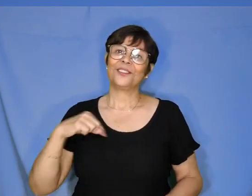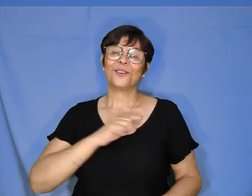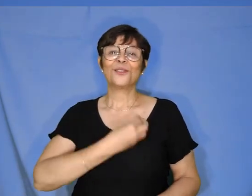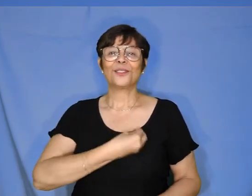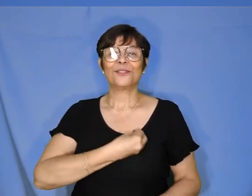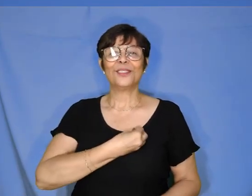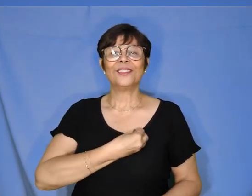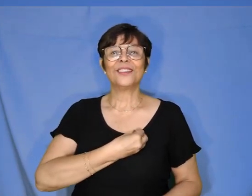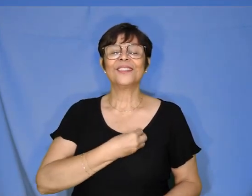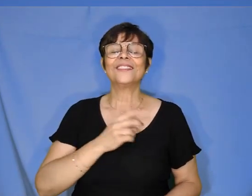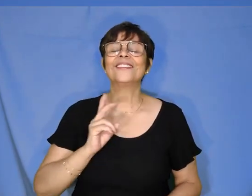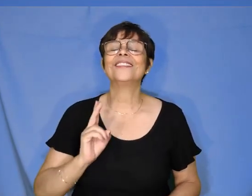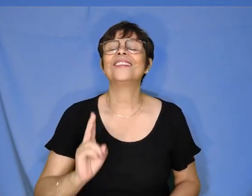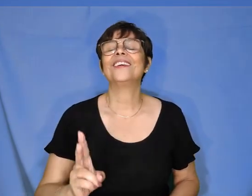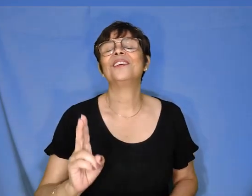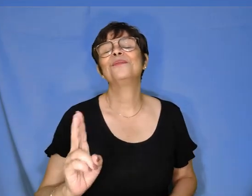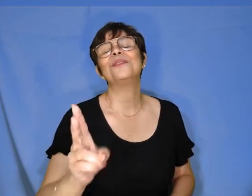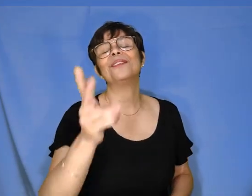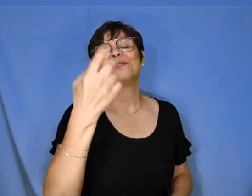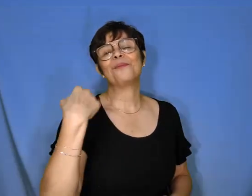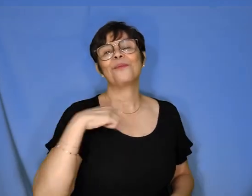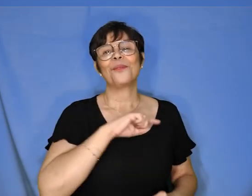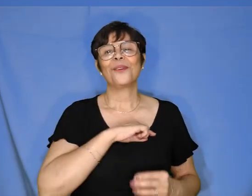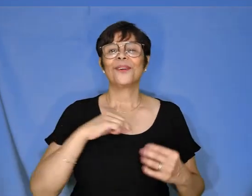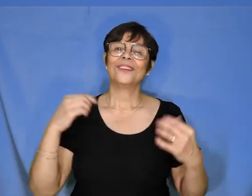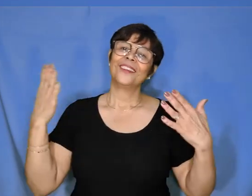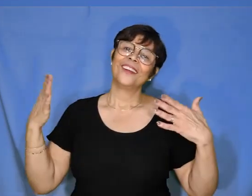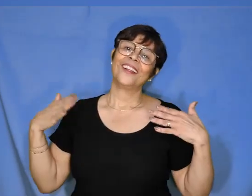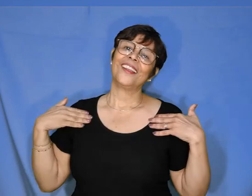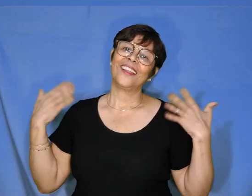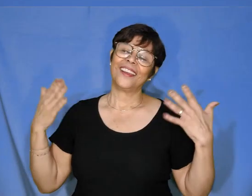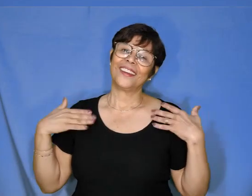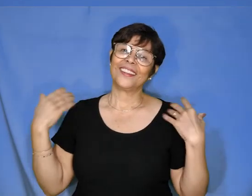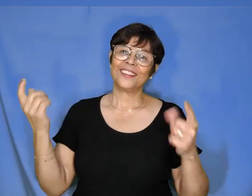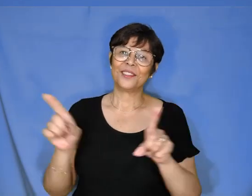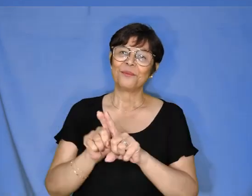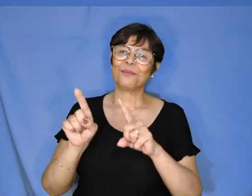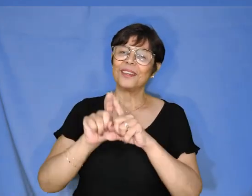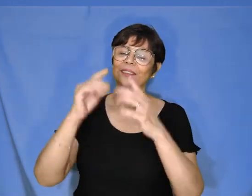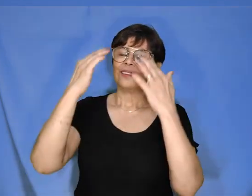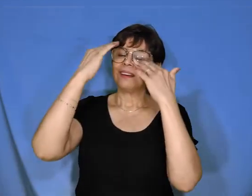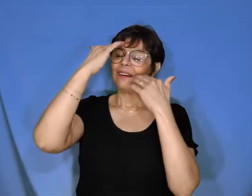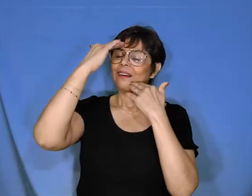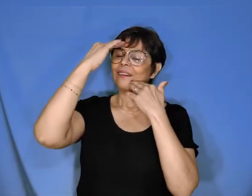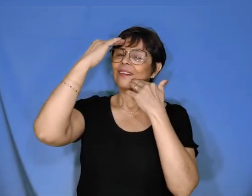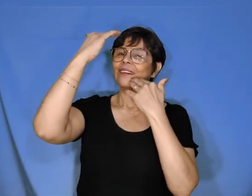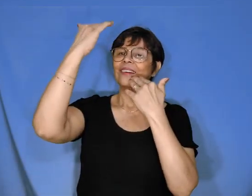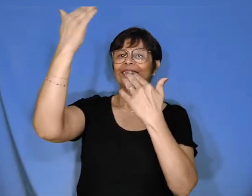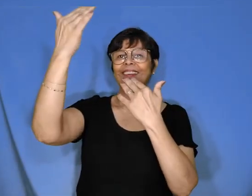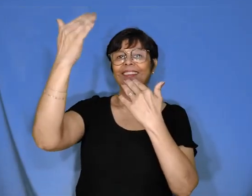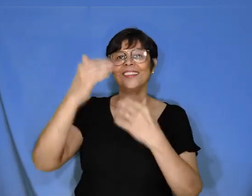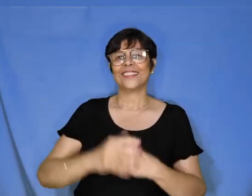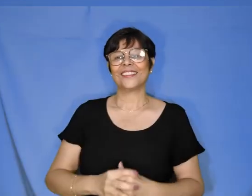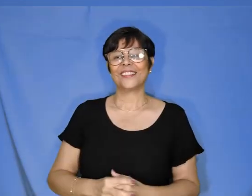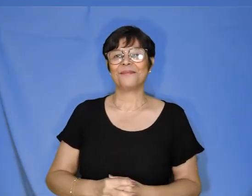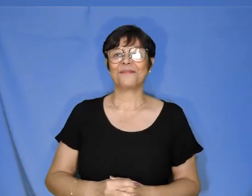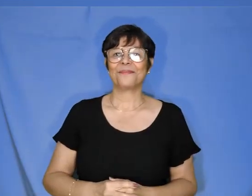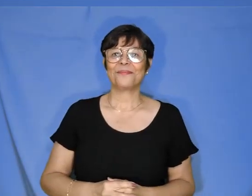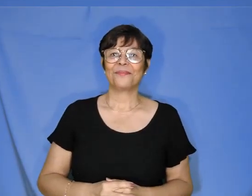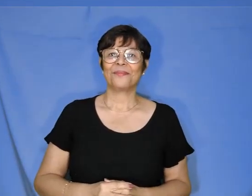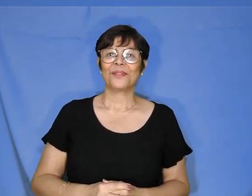sempre graças. É um contínuo culto, um contínuo movimento, uma